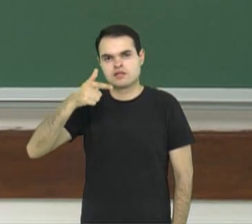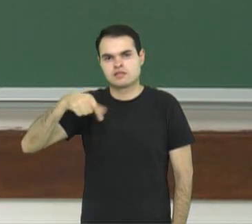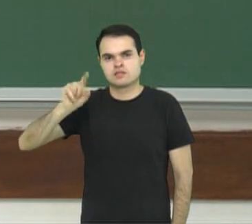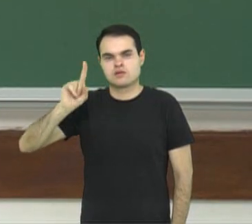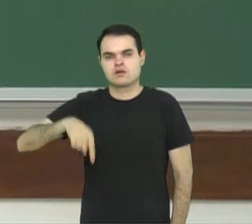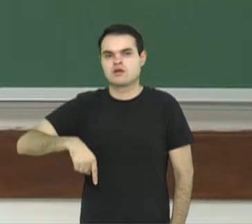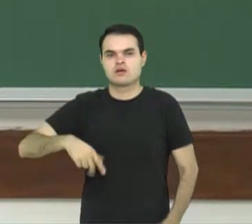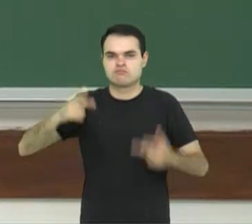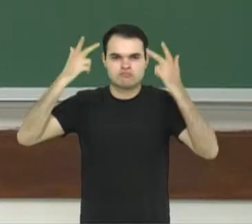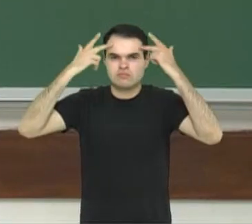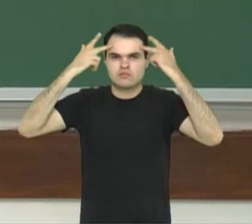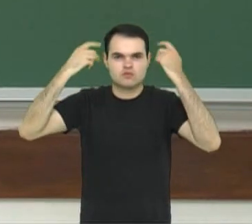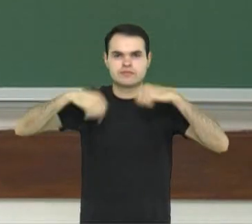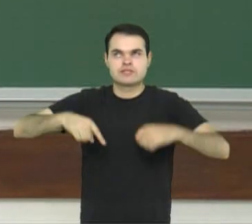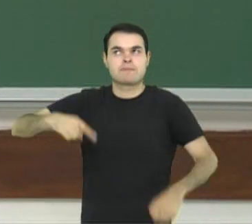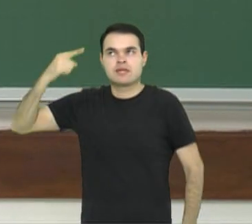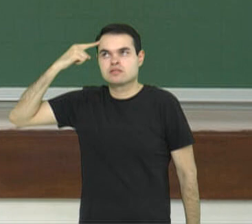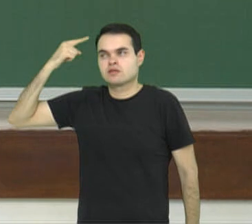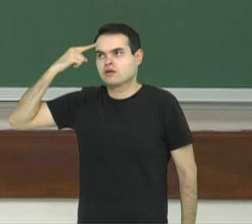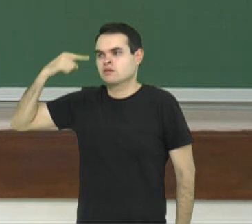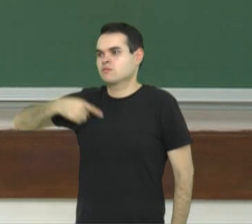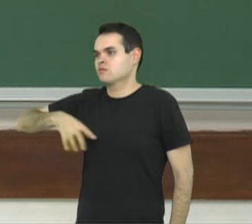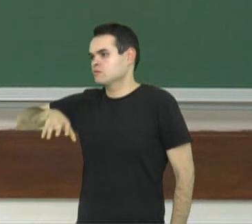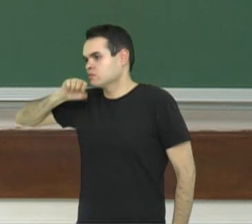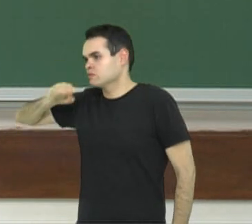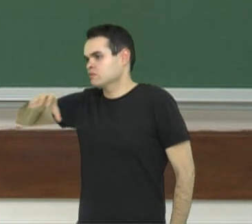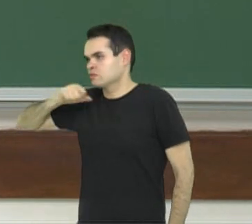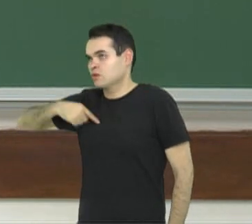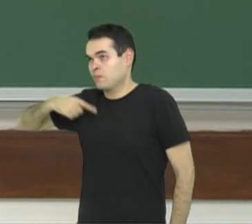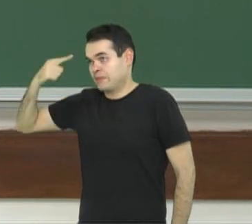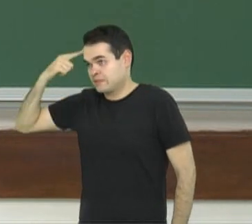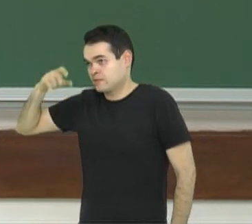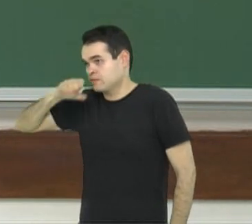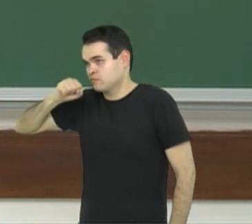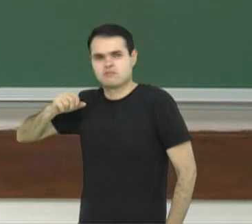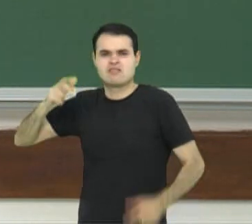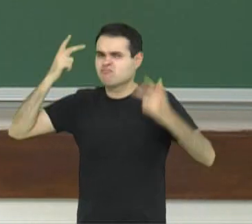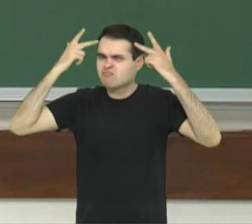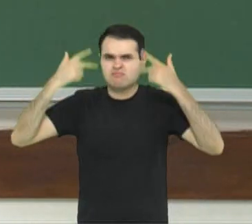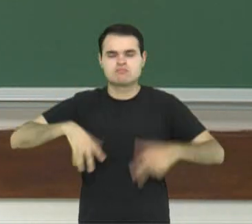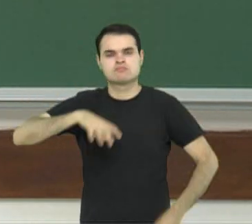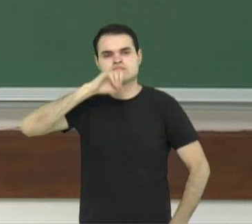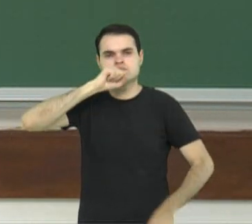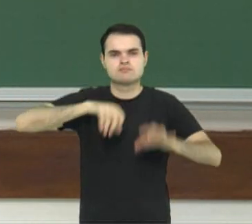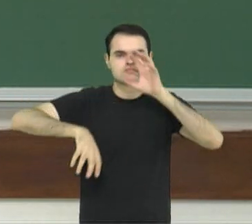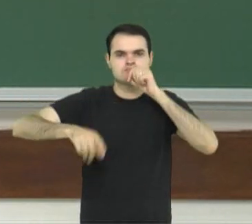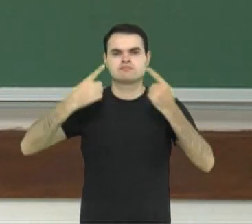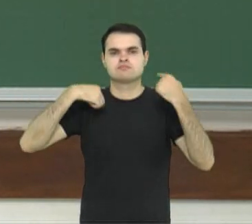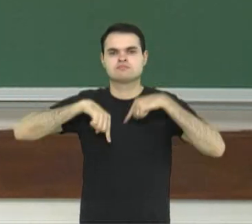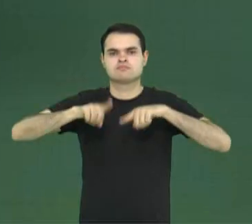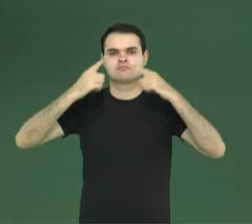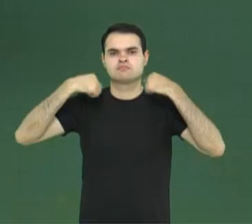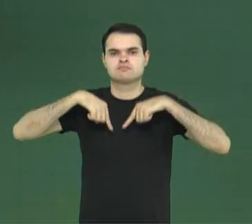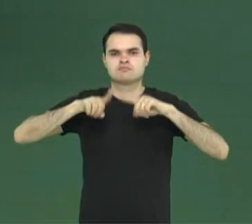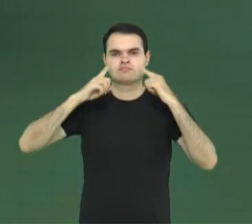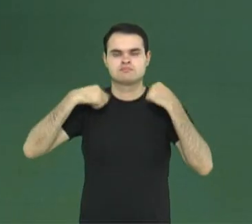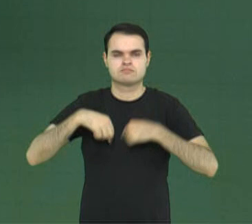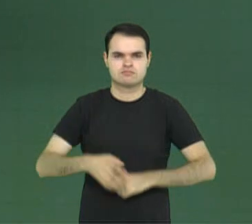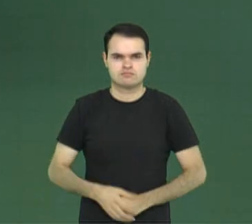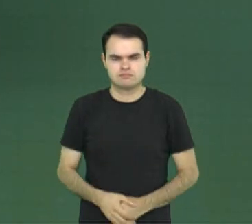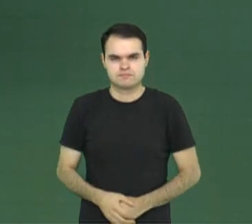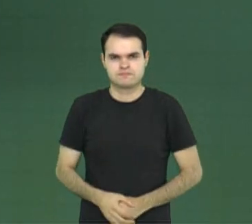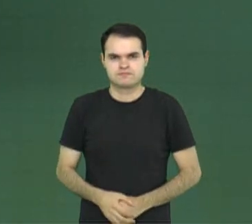ficar pensando para poder respirar, tá? Então, você respira involuntariamente. Além disso, ele acontece